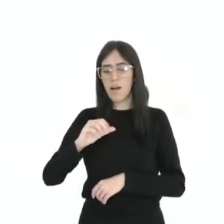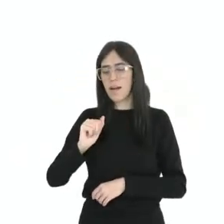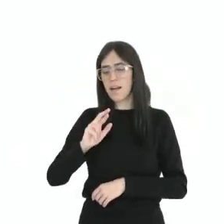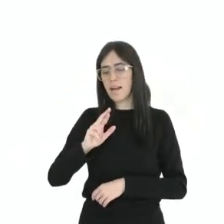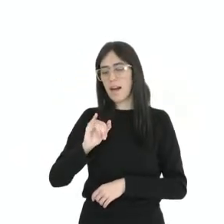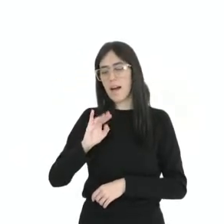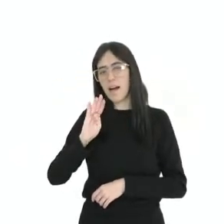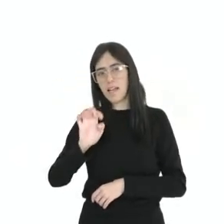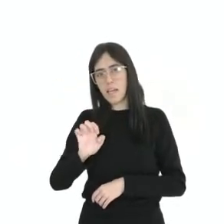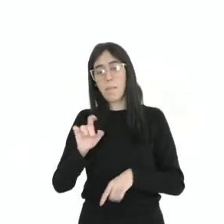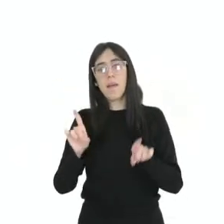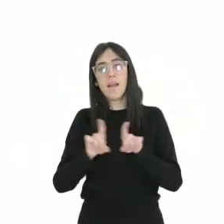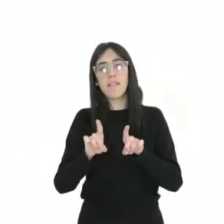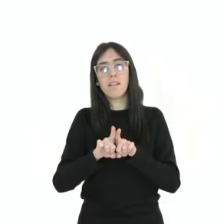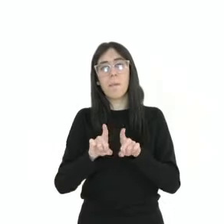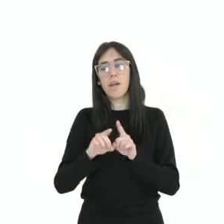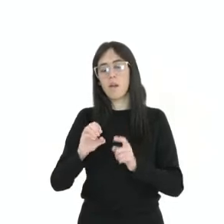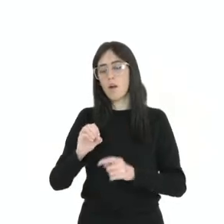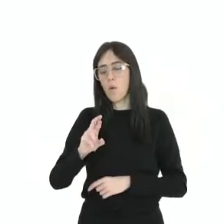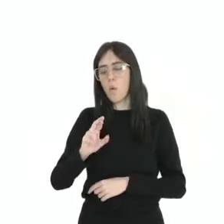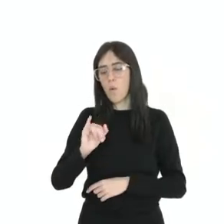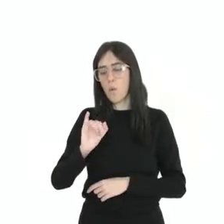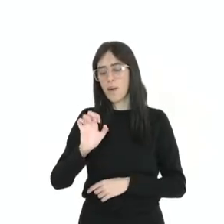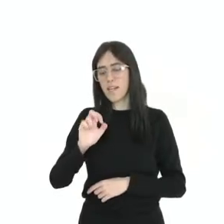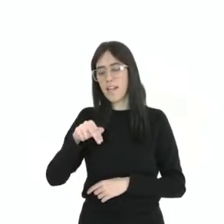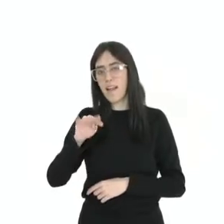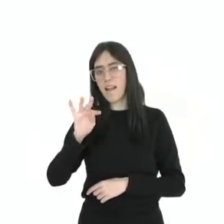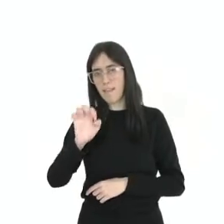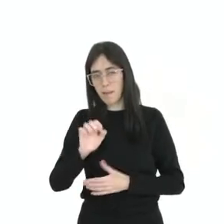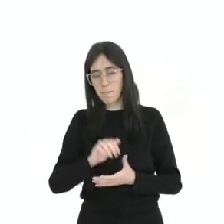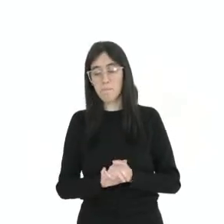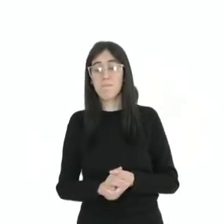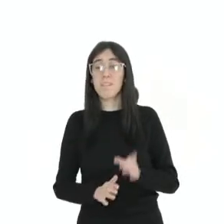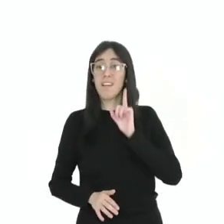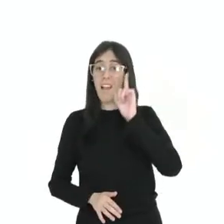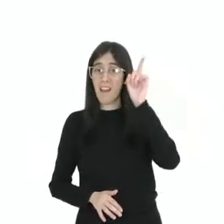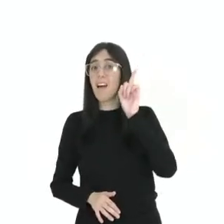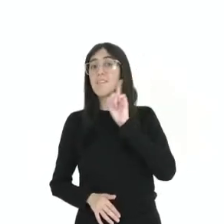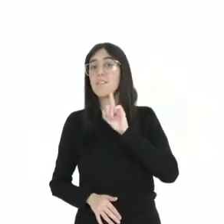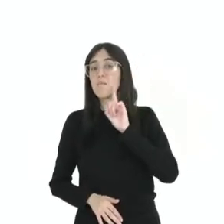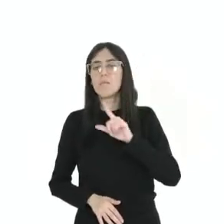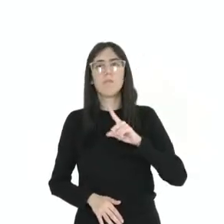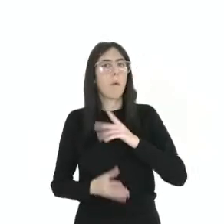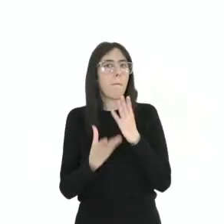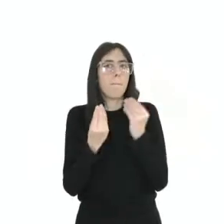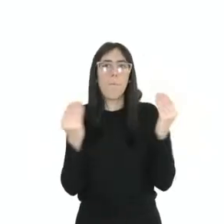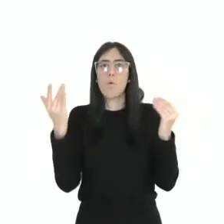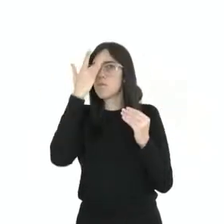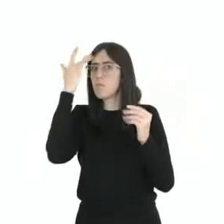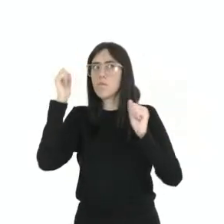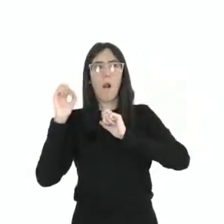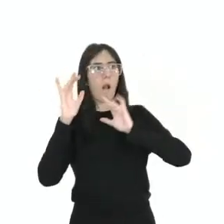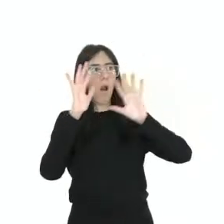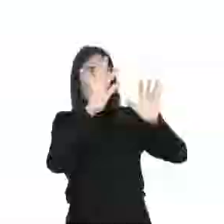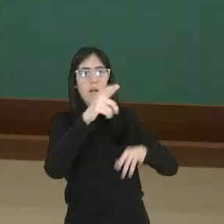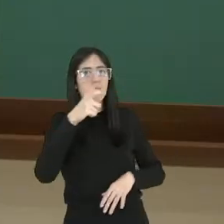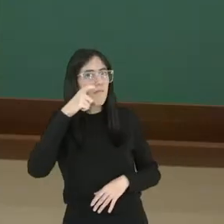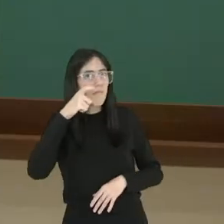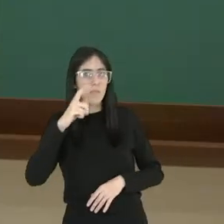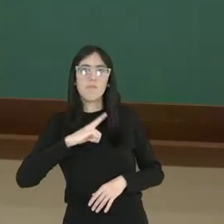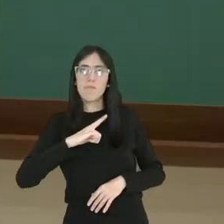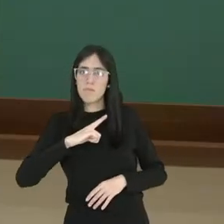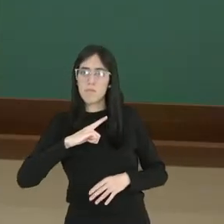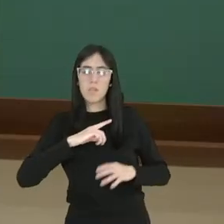e lá no Extremo Oriente. Nos Estados Unidos, ela é uma das modalidades que mais atrai público aos estádios. Então, tem um